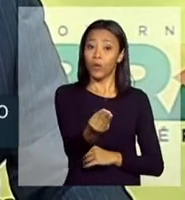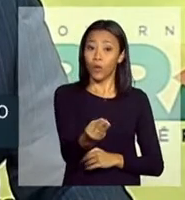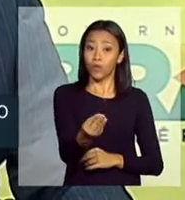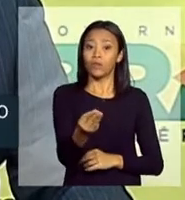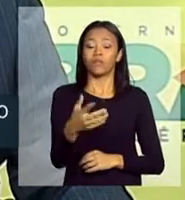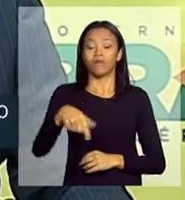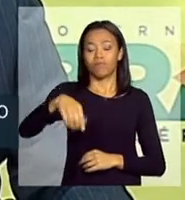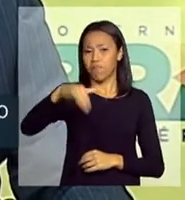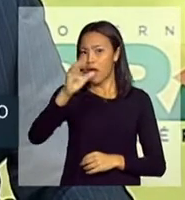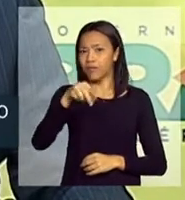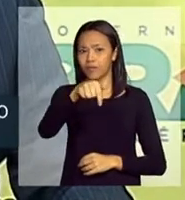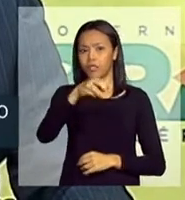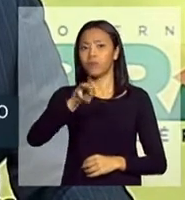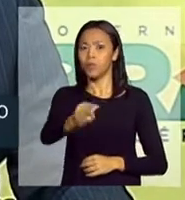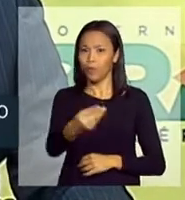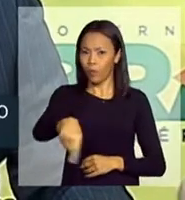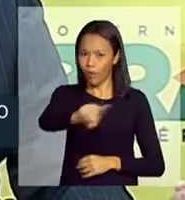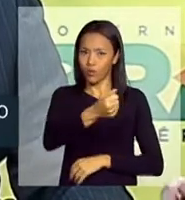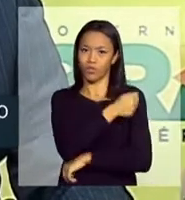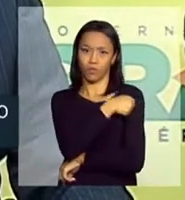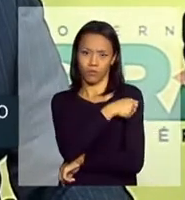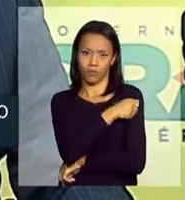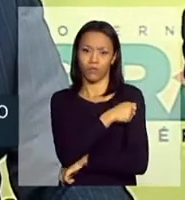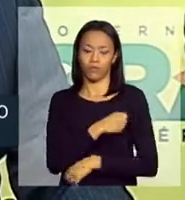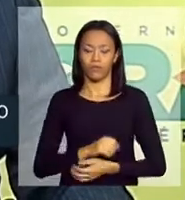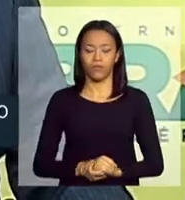1524 participantes